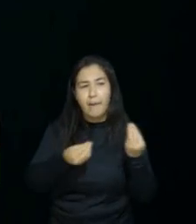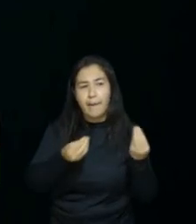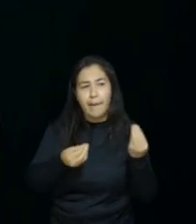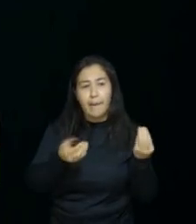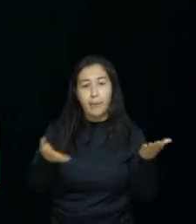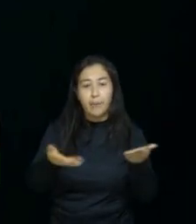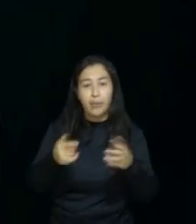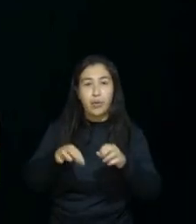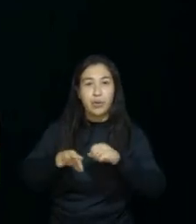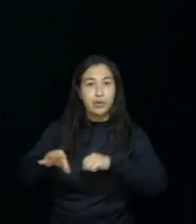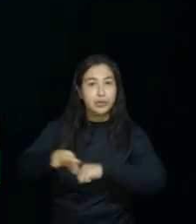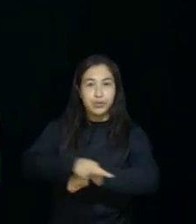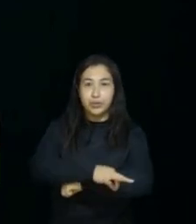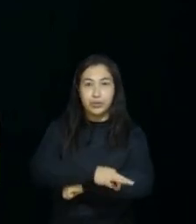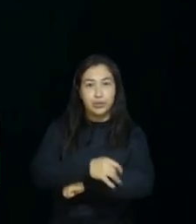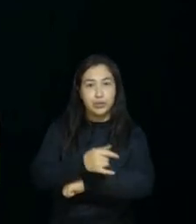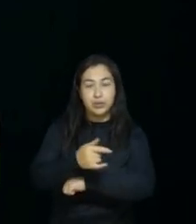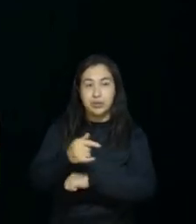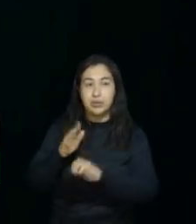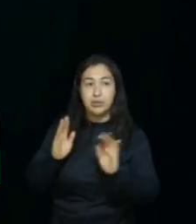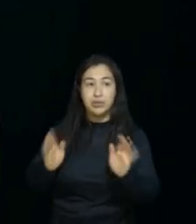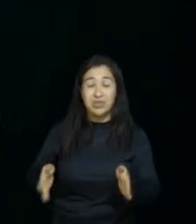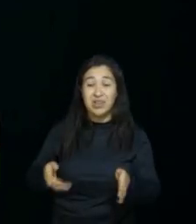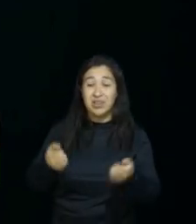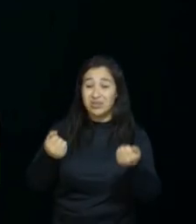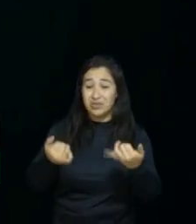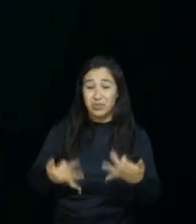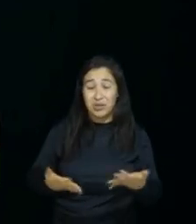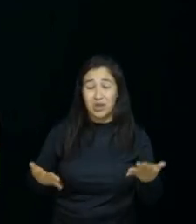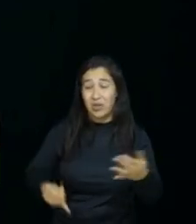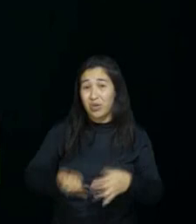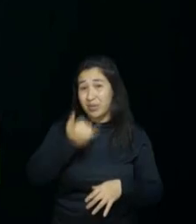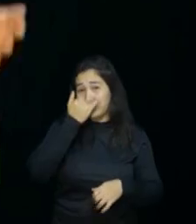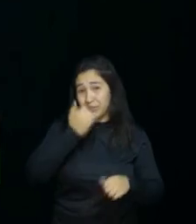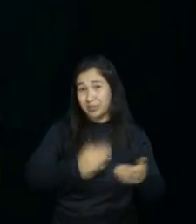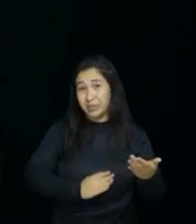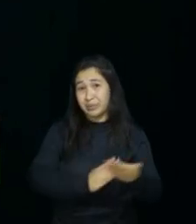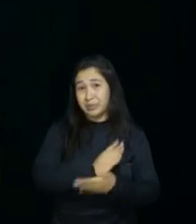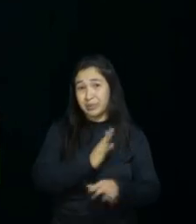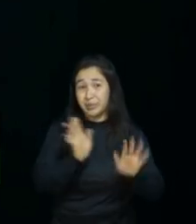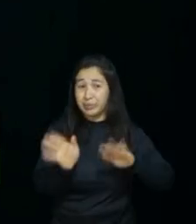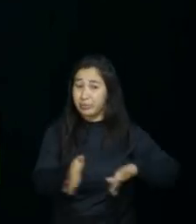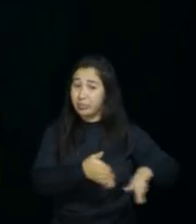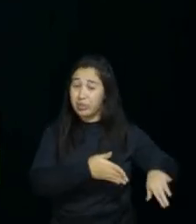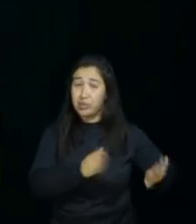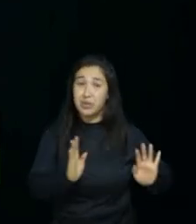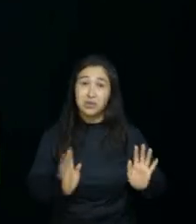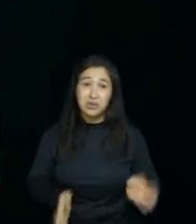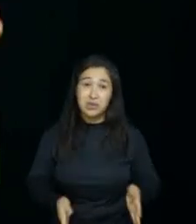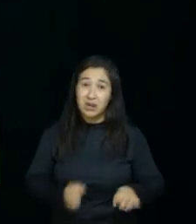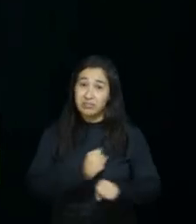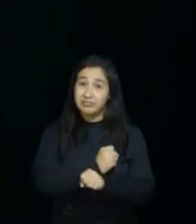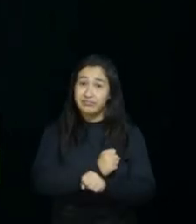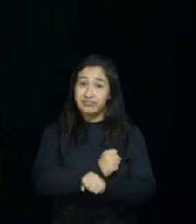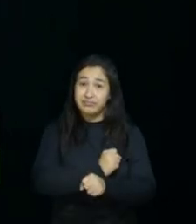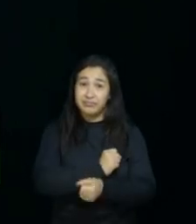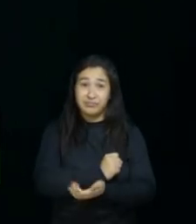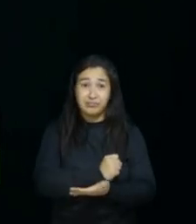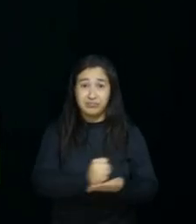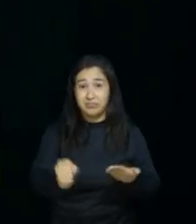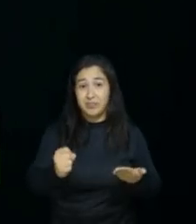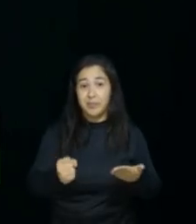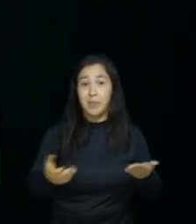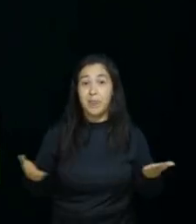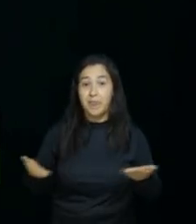já dizem que estão ultrapassadas. E se vocês fizerem um levantamento do que eram os fenômenos climáticos alguns anos atrás e o que